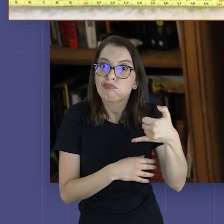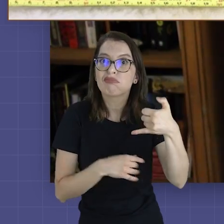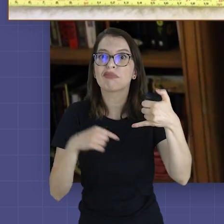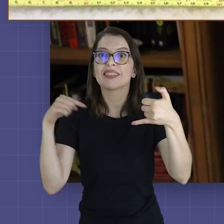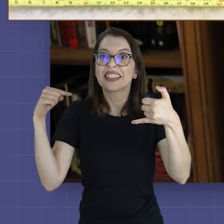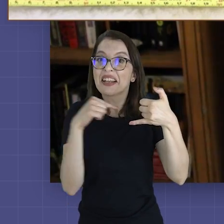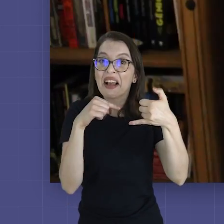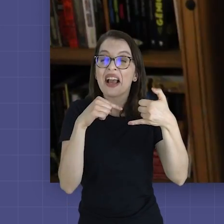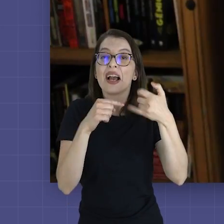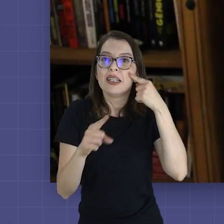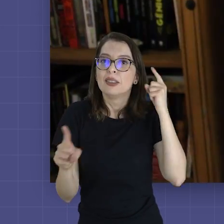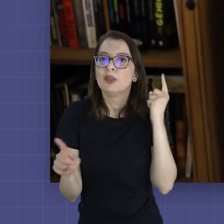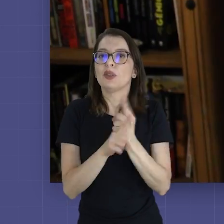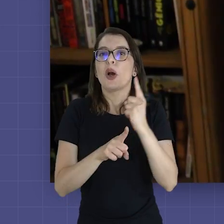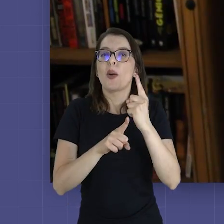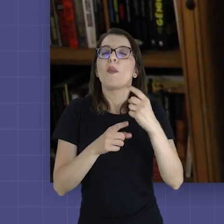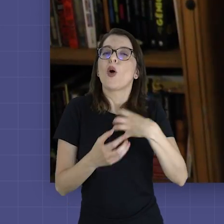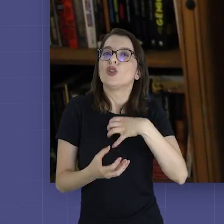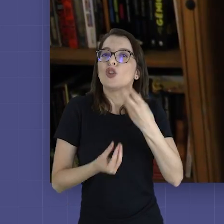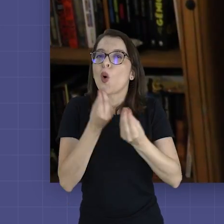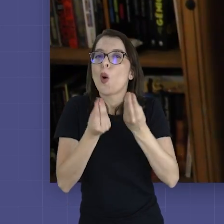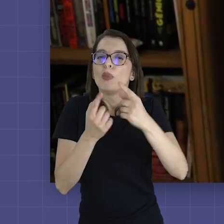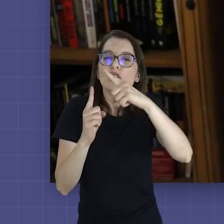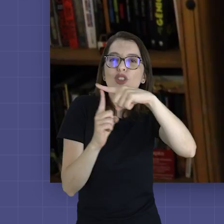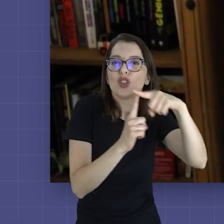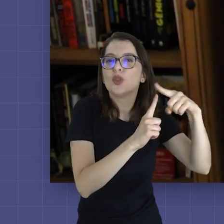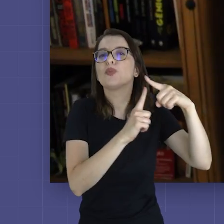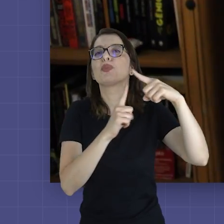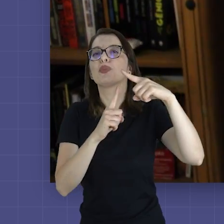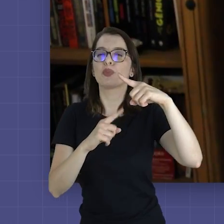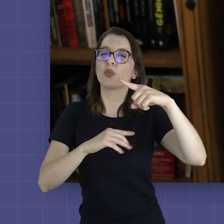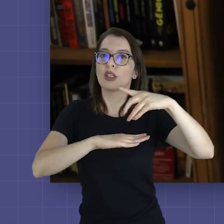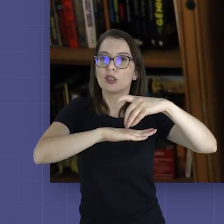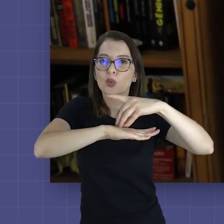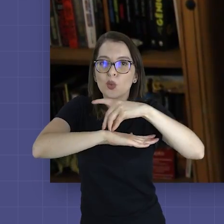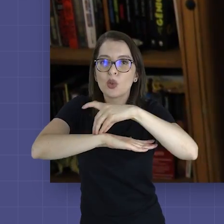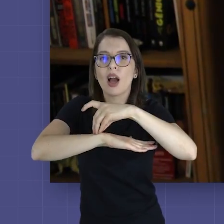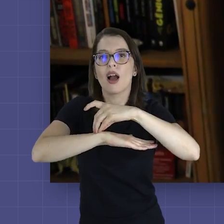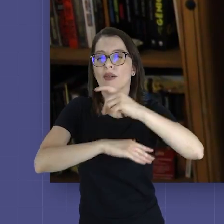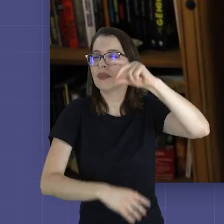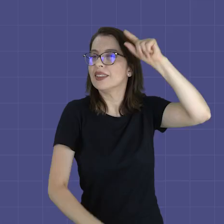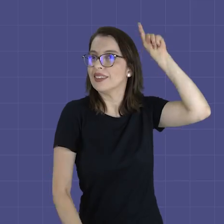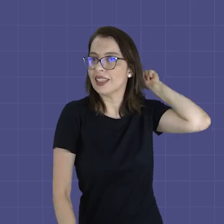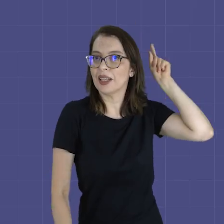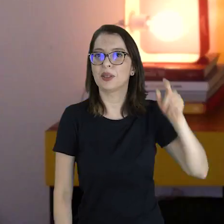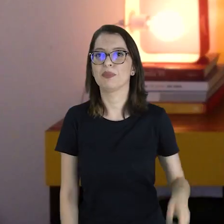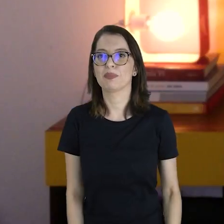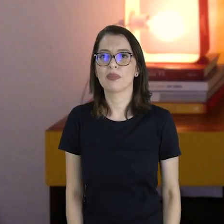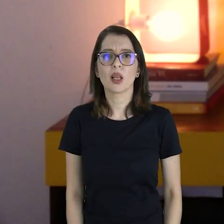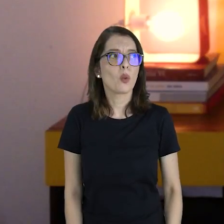uma forma de evidência para a gente descobrir do que os dinossauros estavam se alimentando no passado.